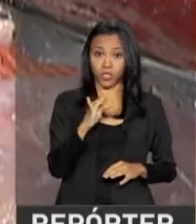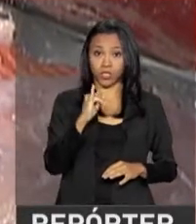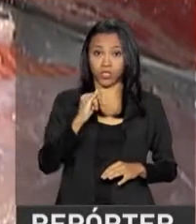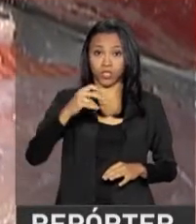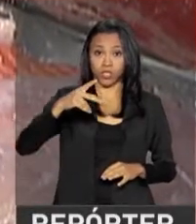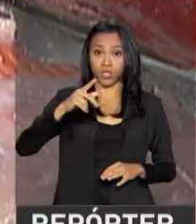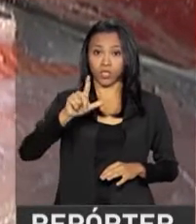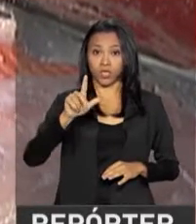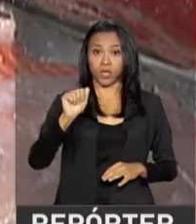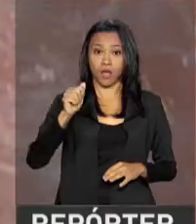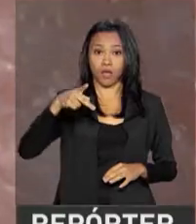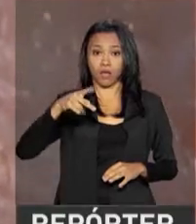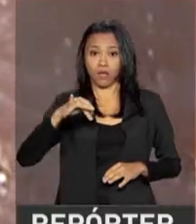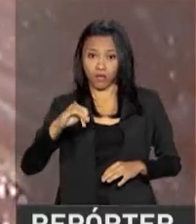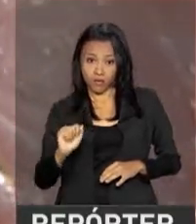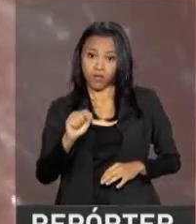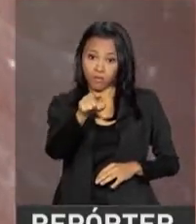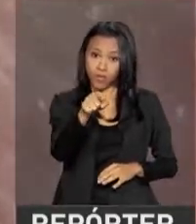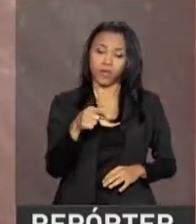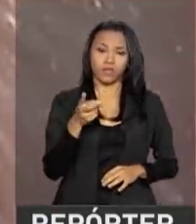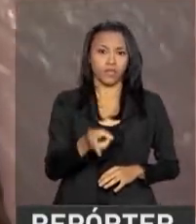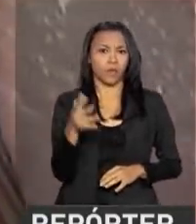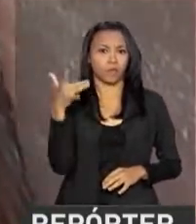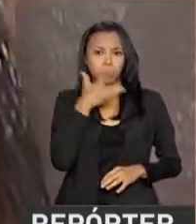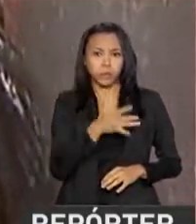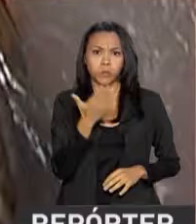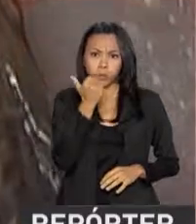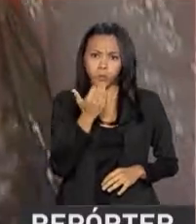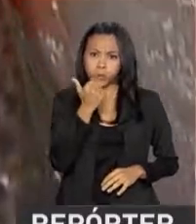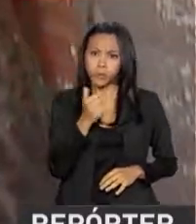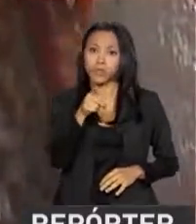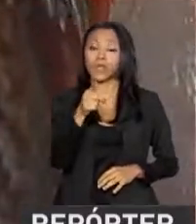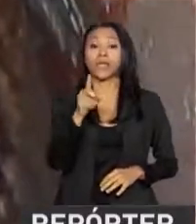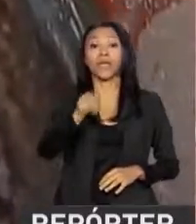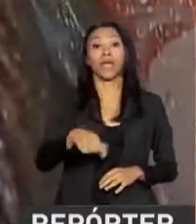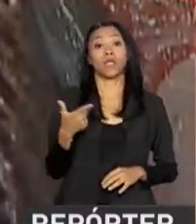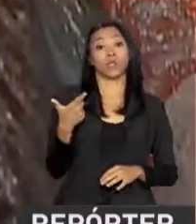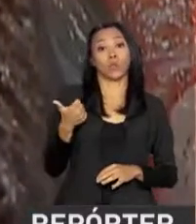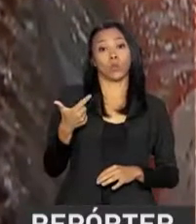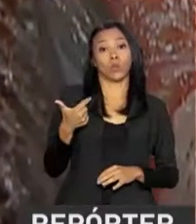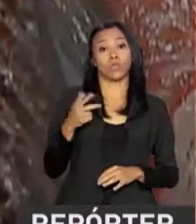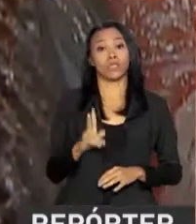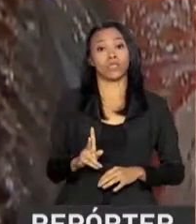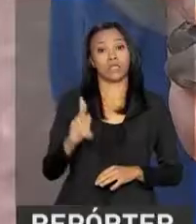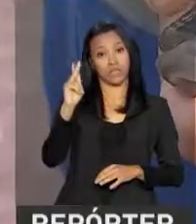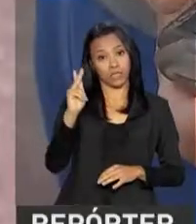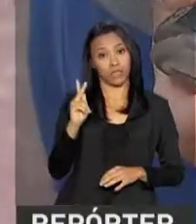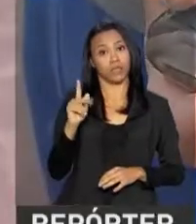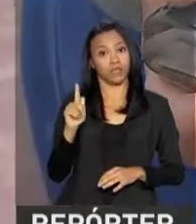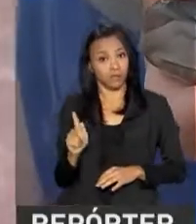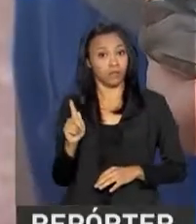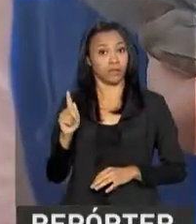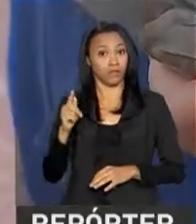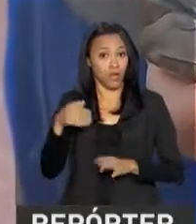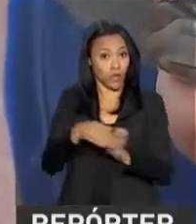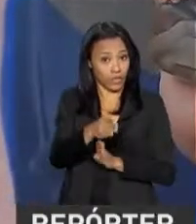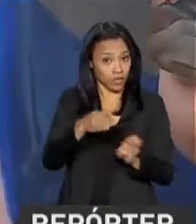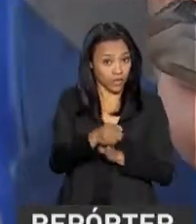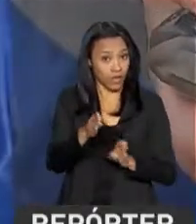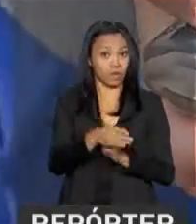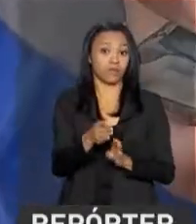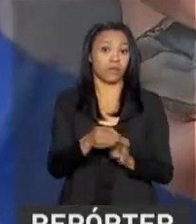habitante durante um ano bem próximo dos 12 quilos recomendados pela organização mundial de saúde e entre as espécies mais